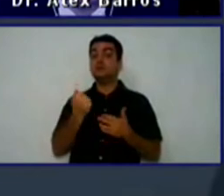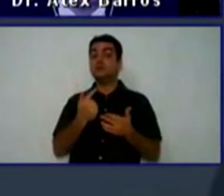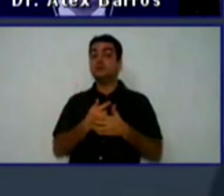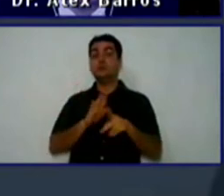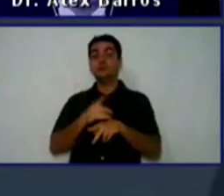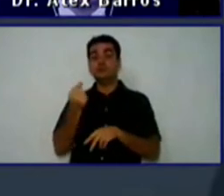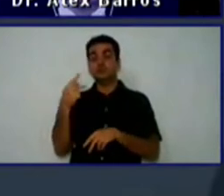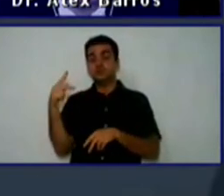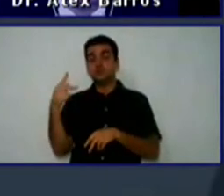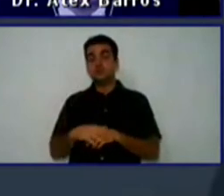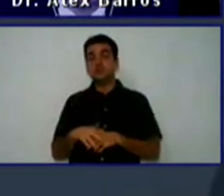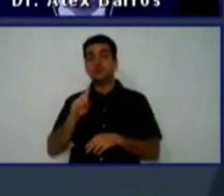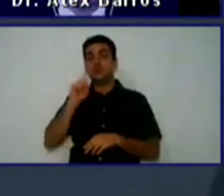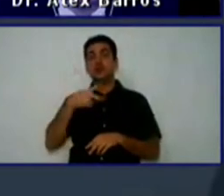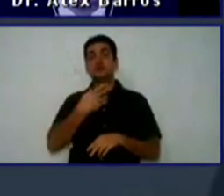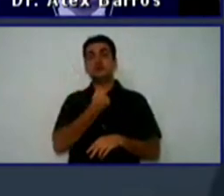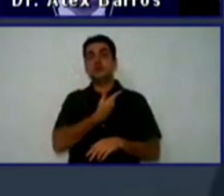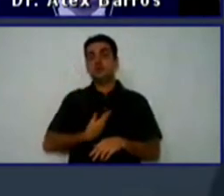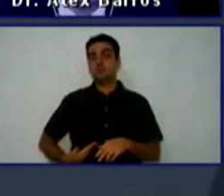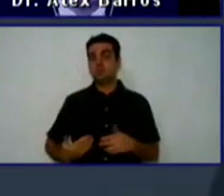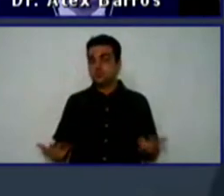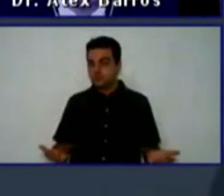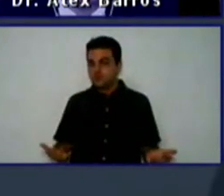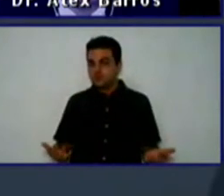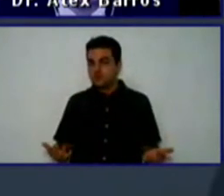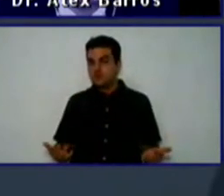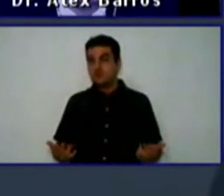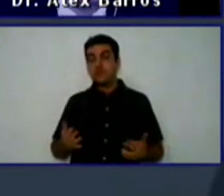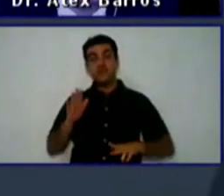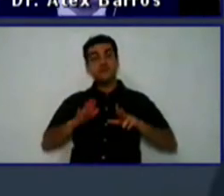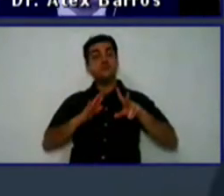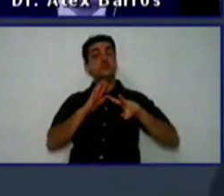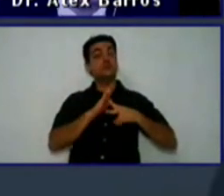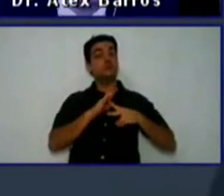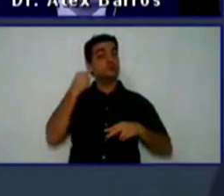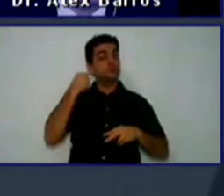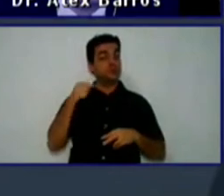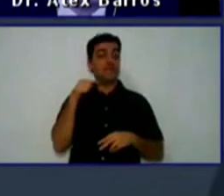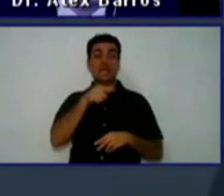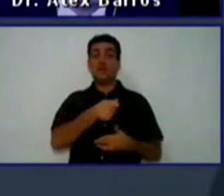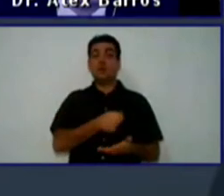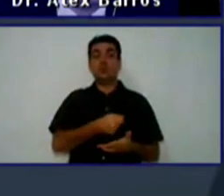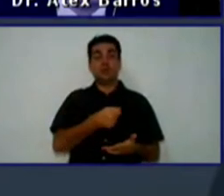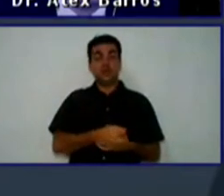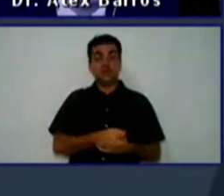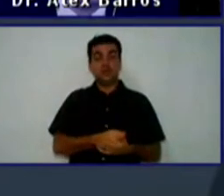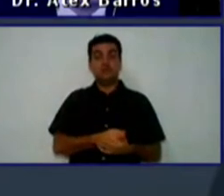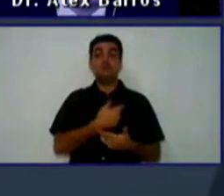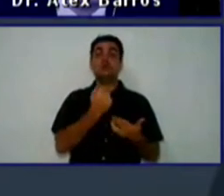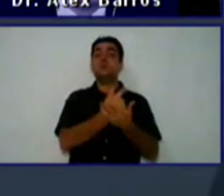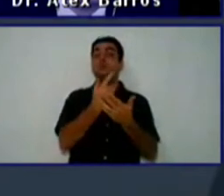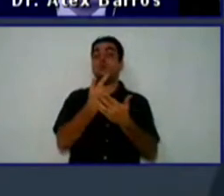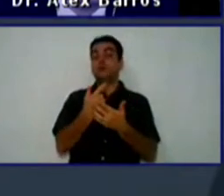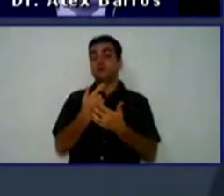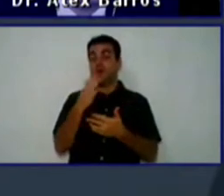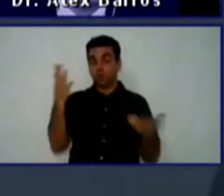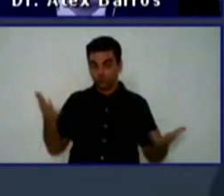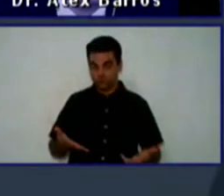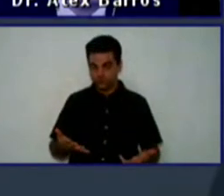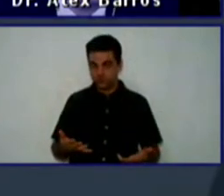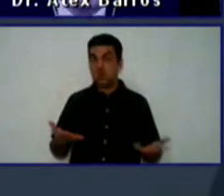seu dinheiro, não comprou com dinheiro público. O partido político, ele tem a possibilidade de comprar,